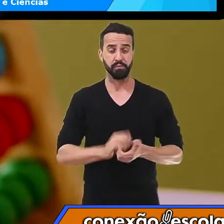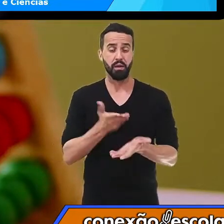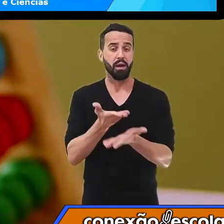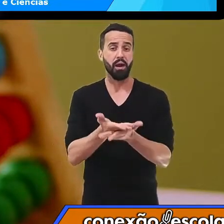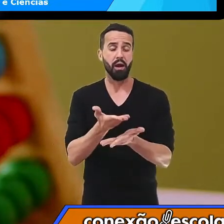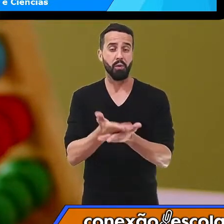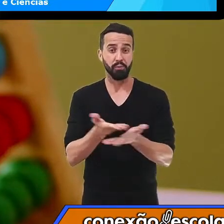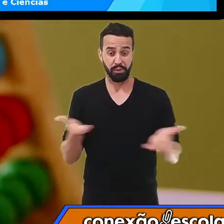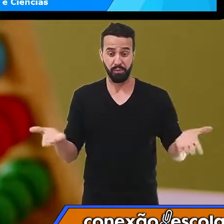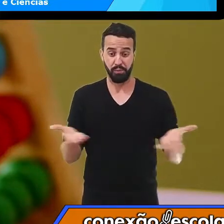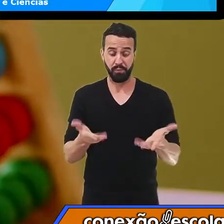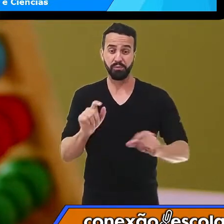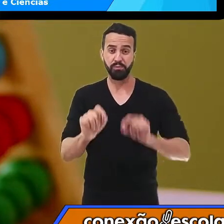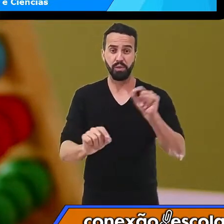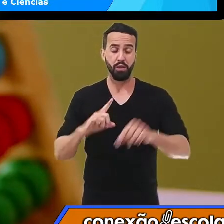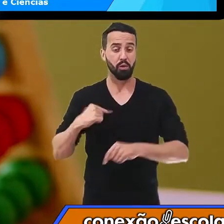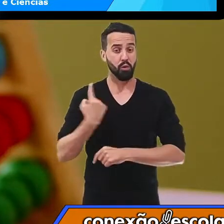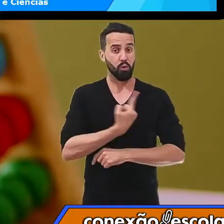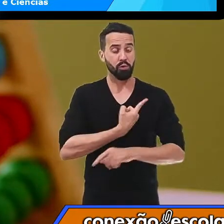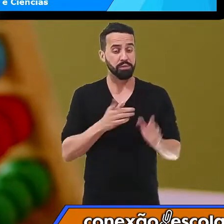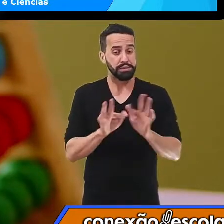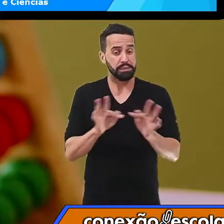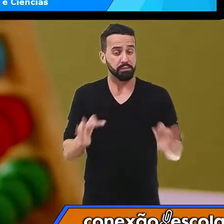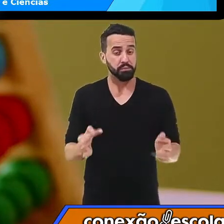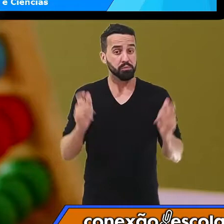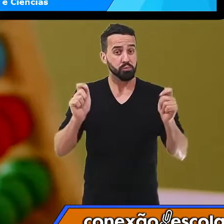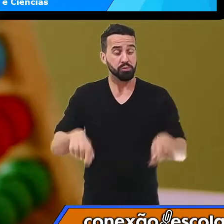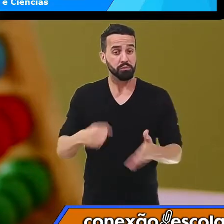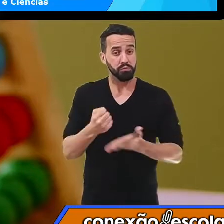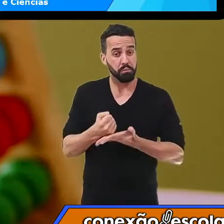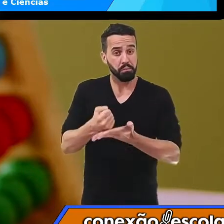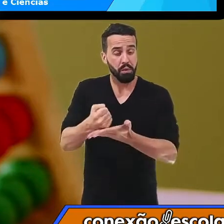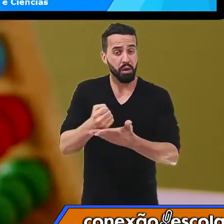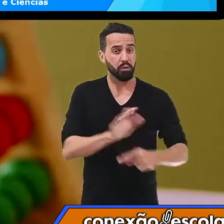através de atitudes simples, podemos dar nossa contribuição.